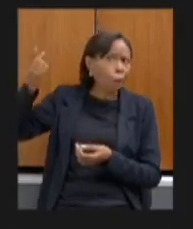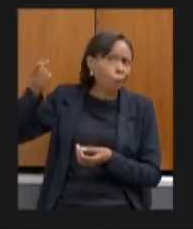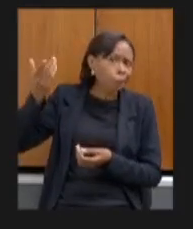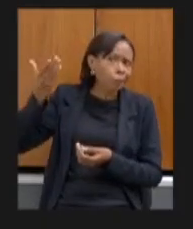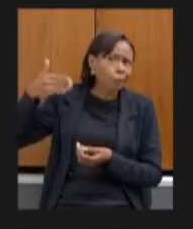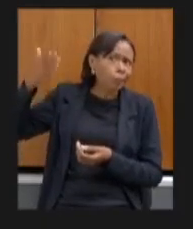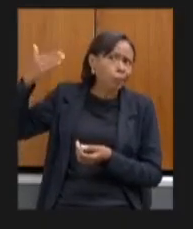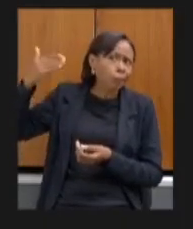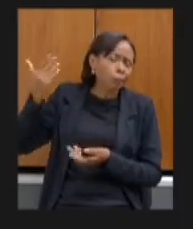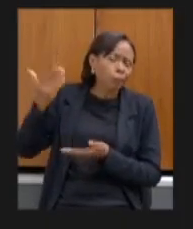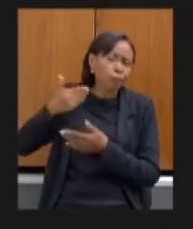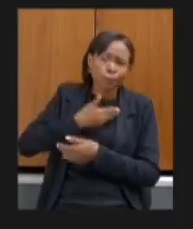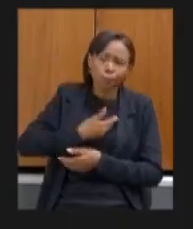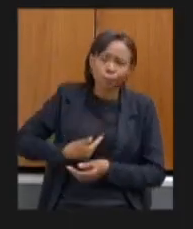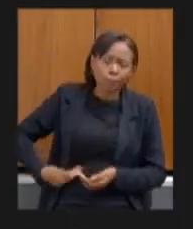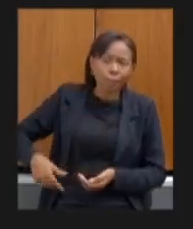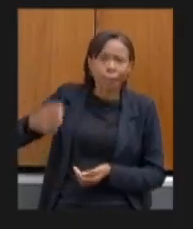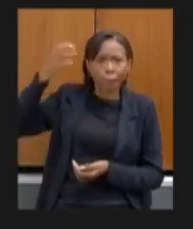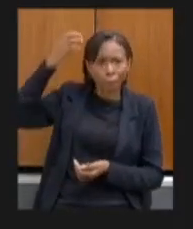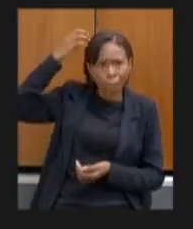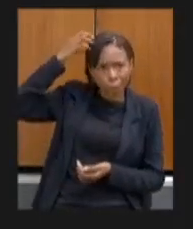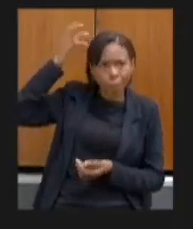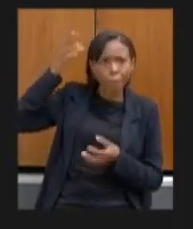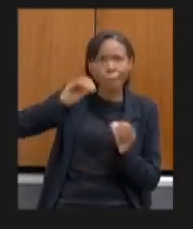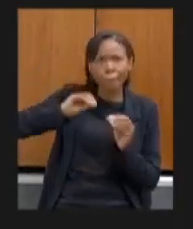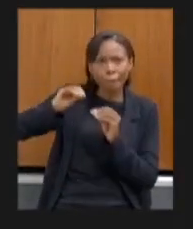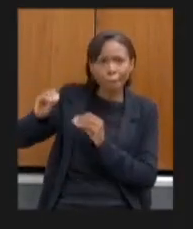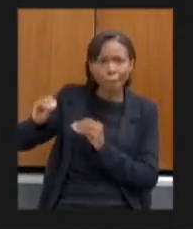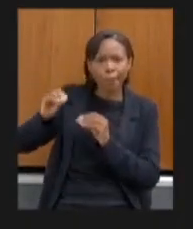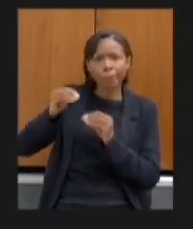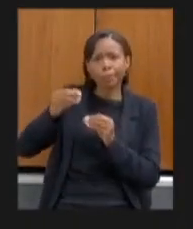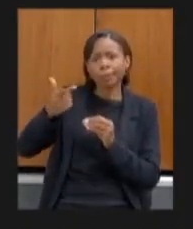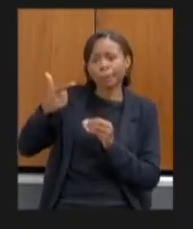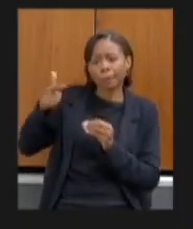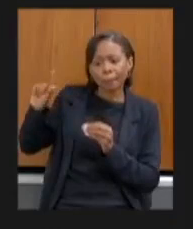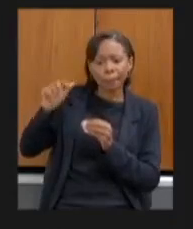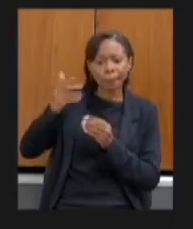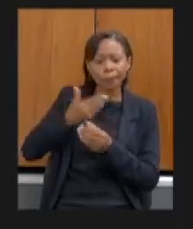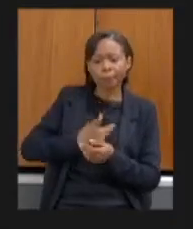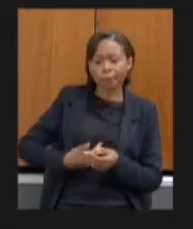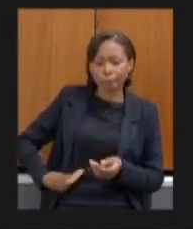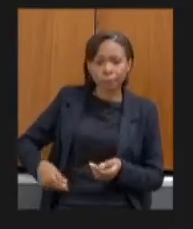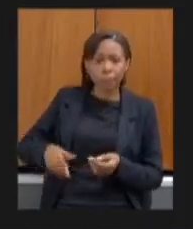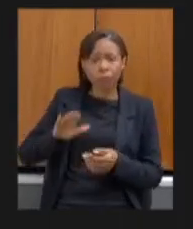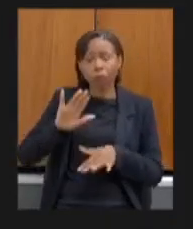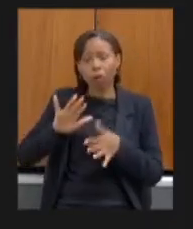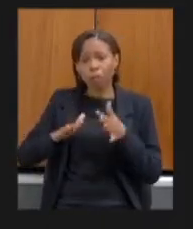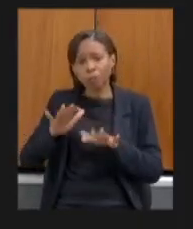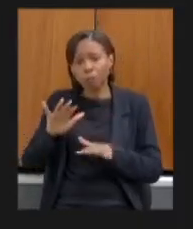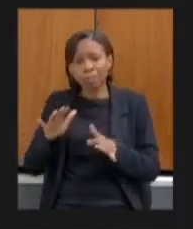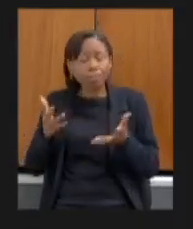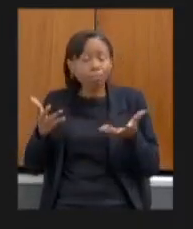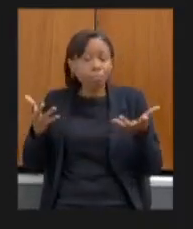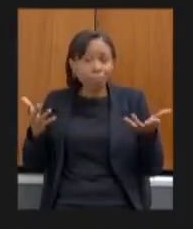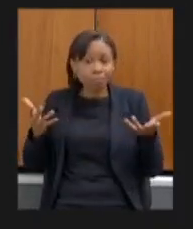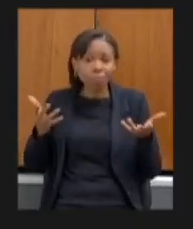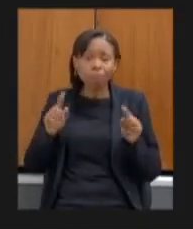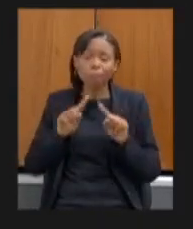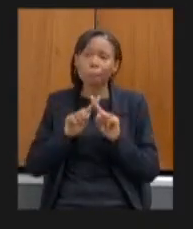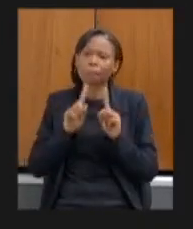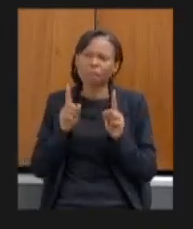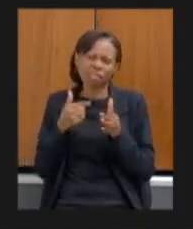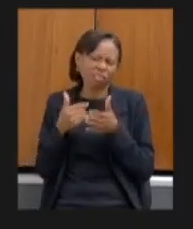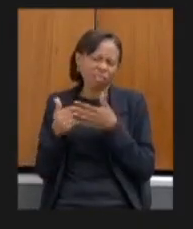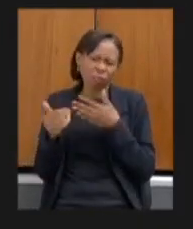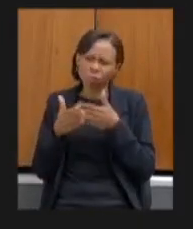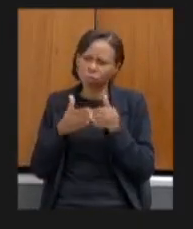estende em vários governos passados, ora quando é conveniente só o governo anterior, mas seja de